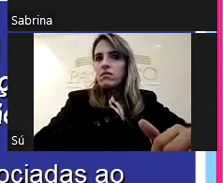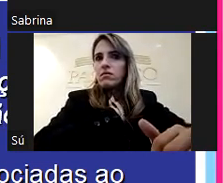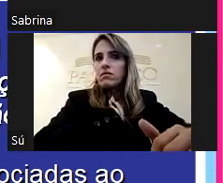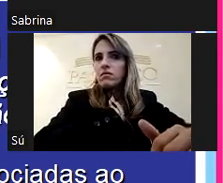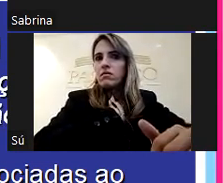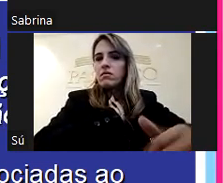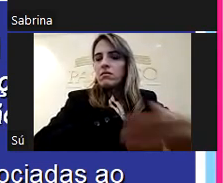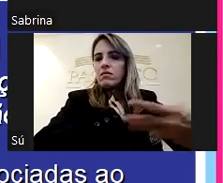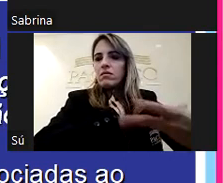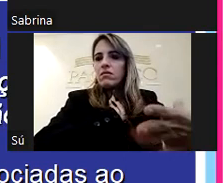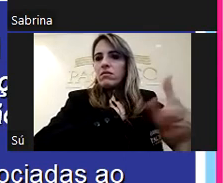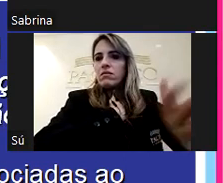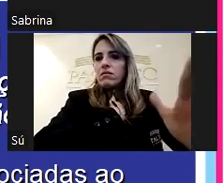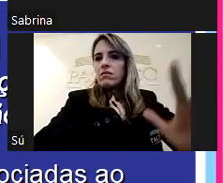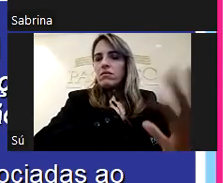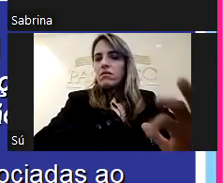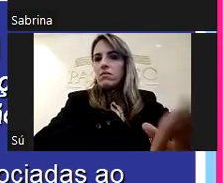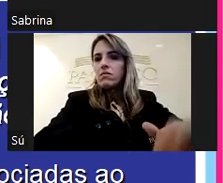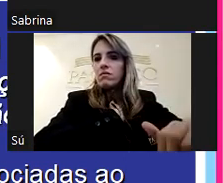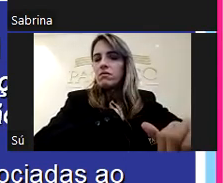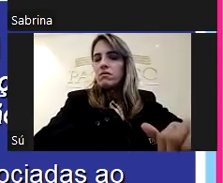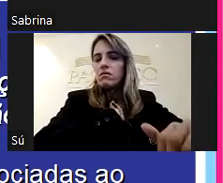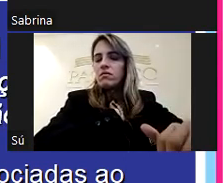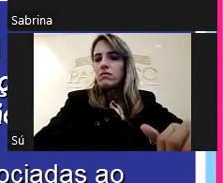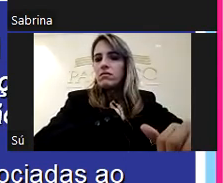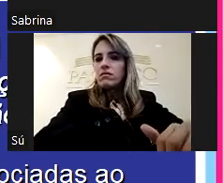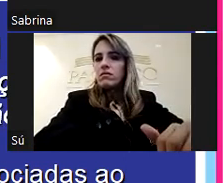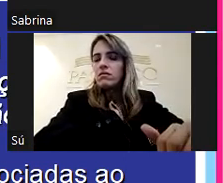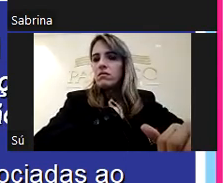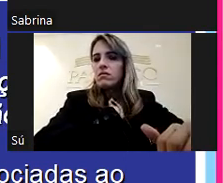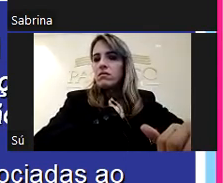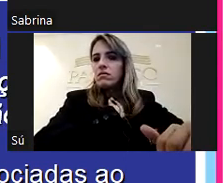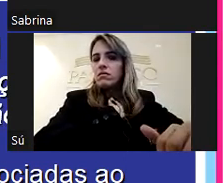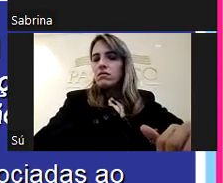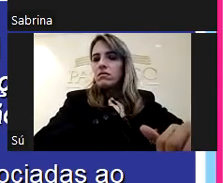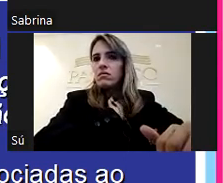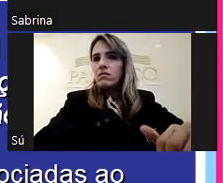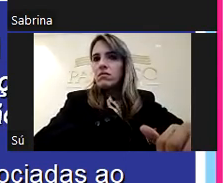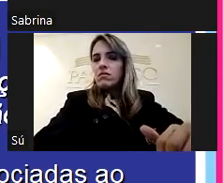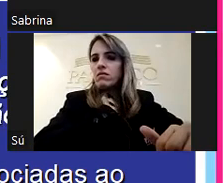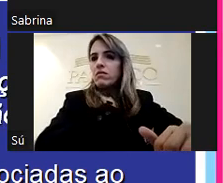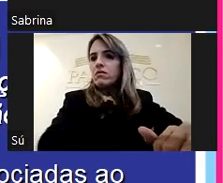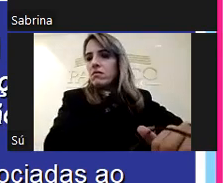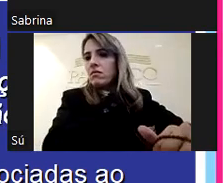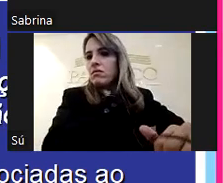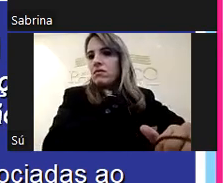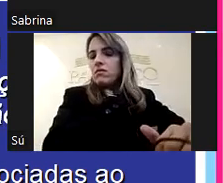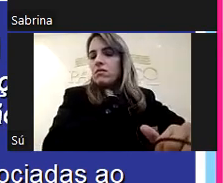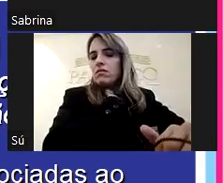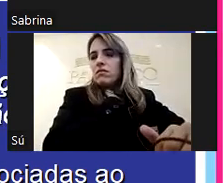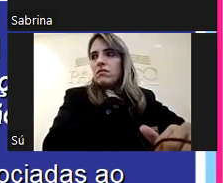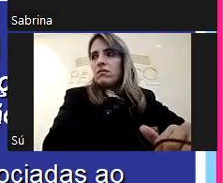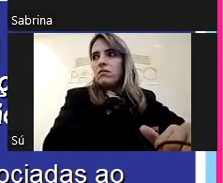não conhecemos a causa. Então, tem aquelas mulheres que, à noite, lá com seu companheiro,